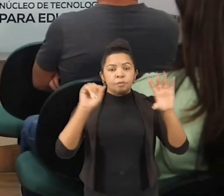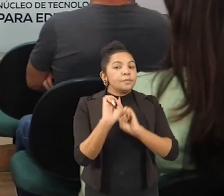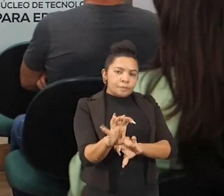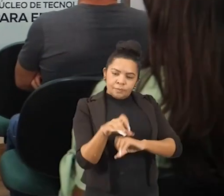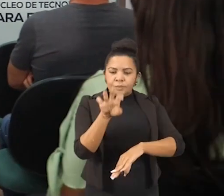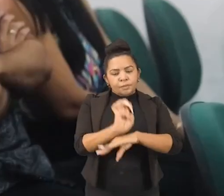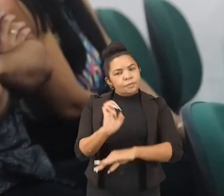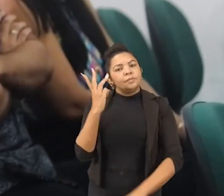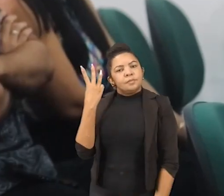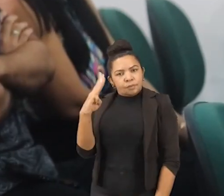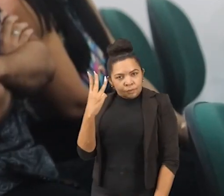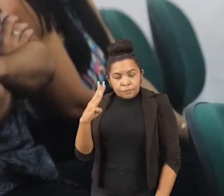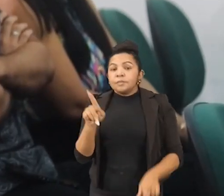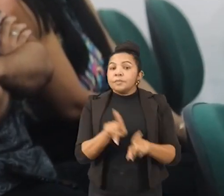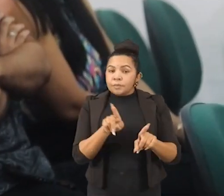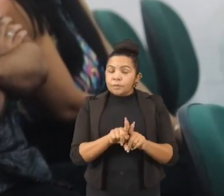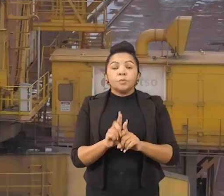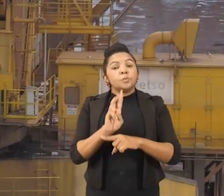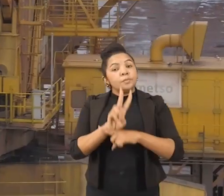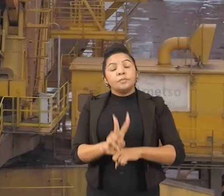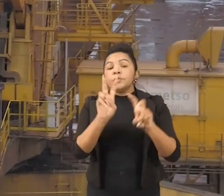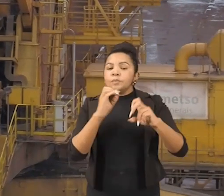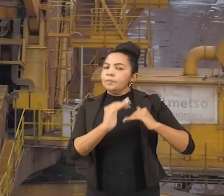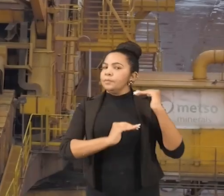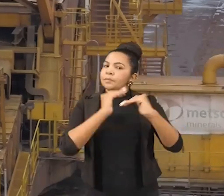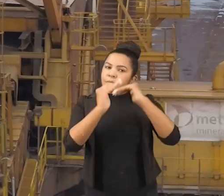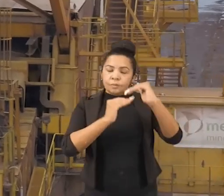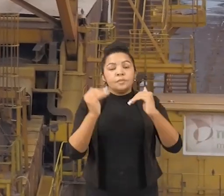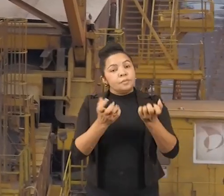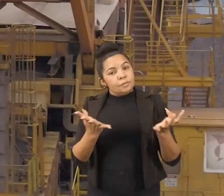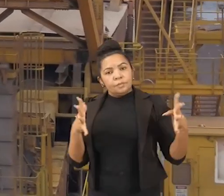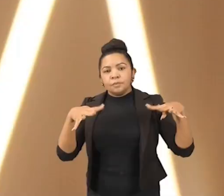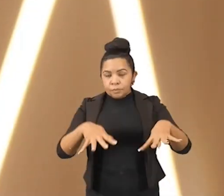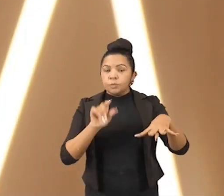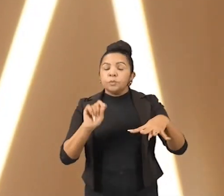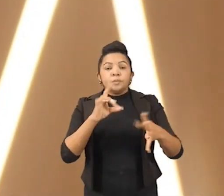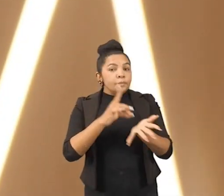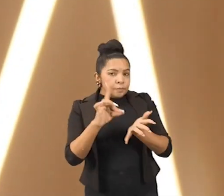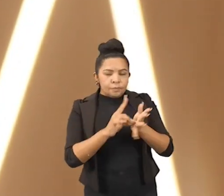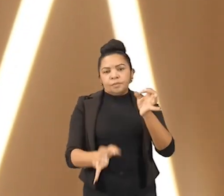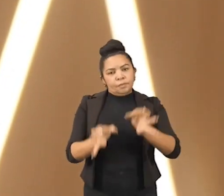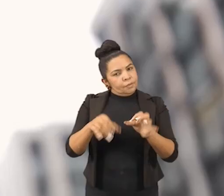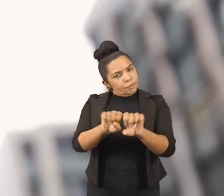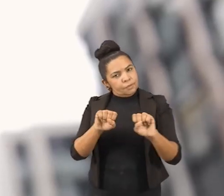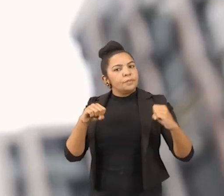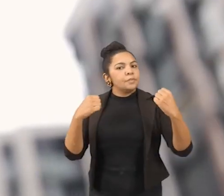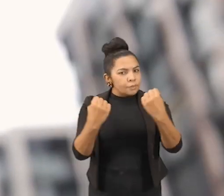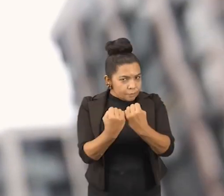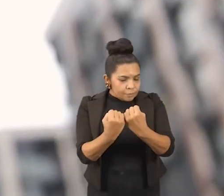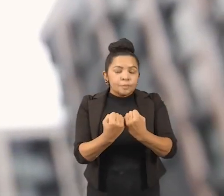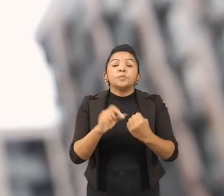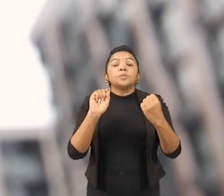Trabalhamos pela democratização da educação no estado do Maranhão e em prol do desenvolvimento, da inclusão digital e